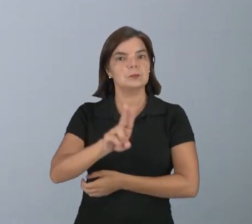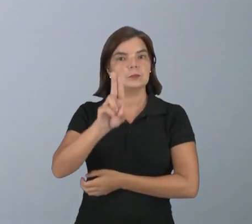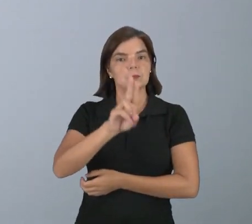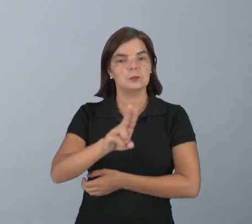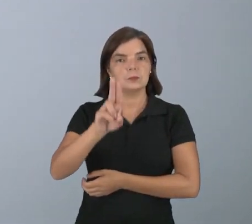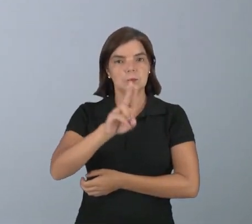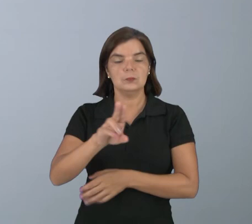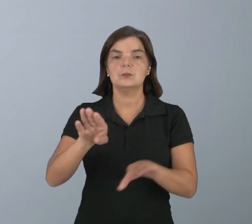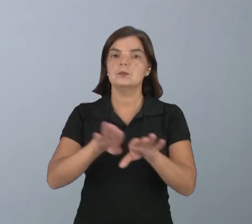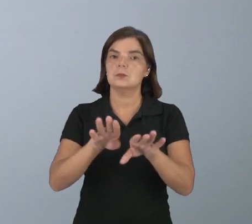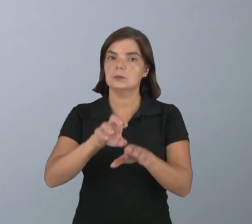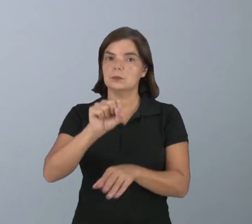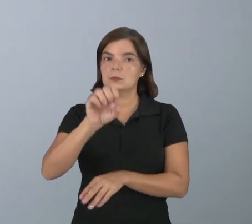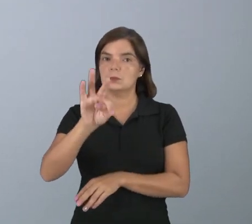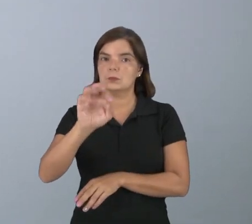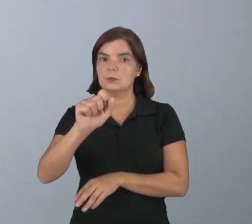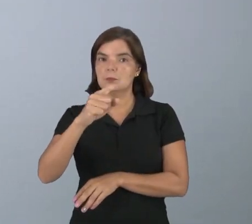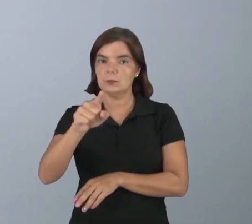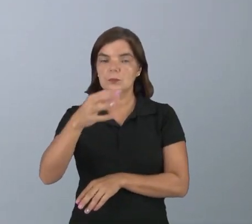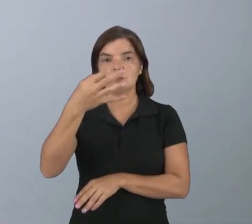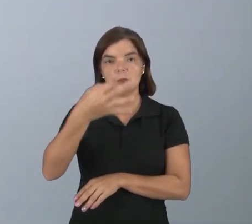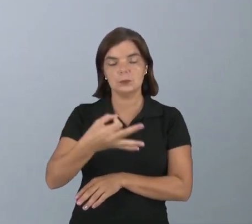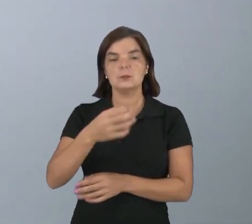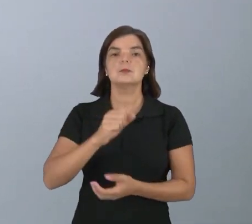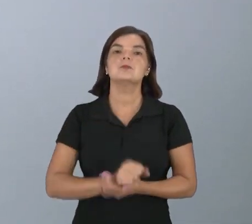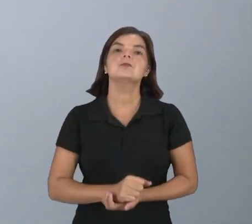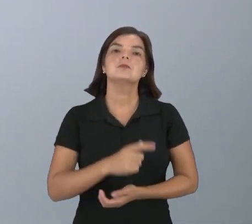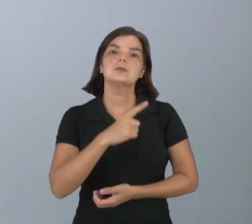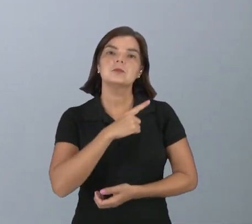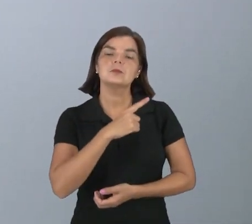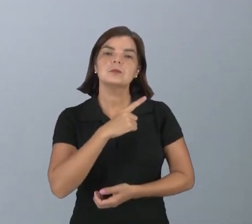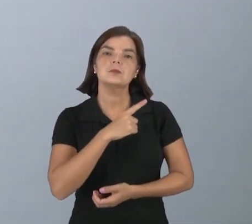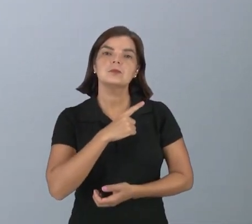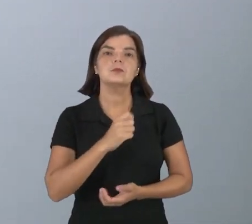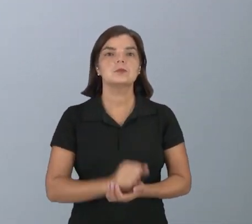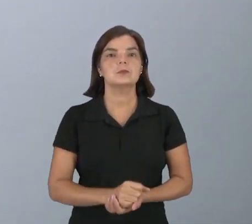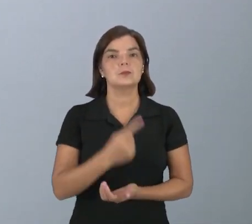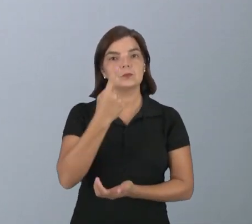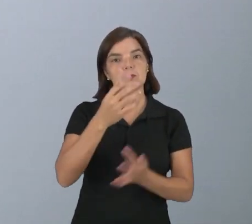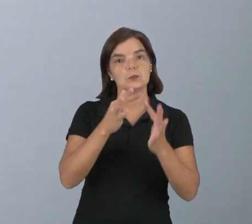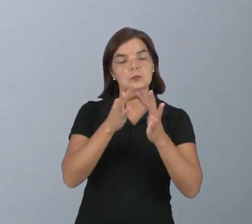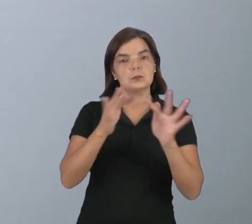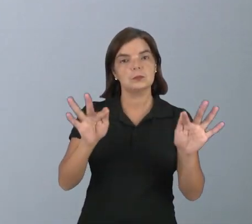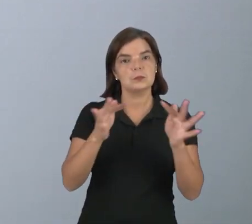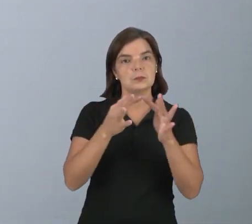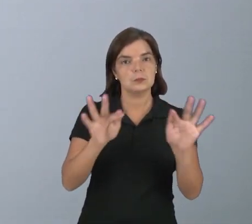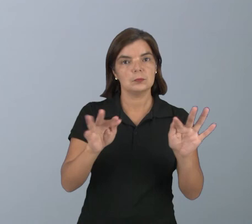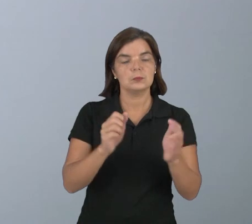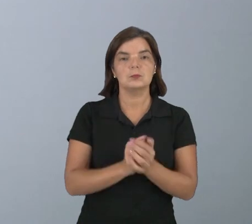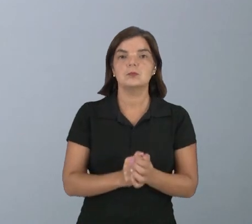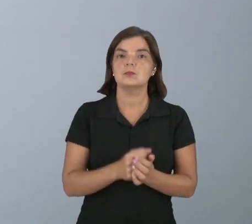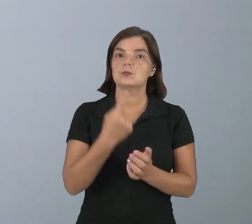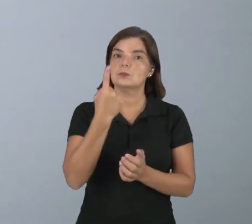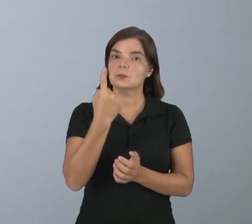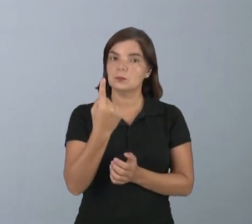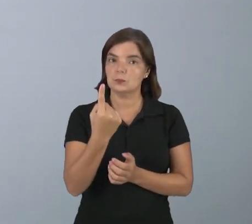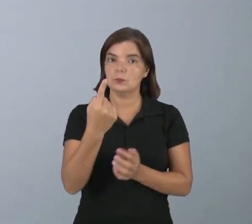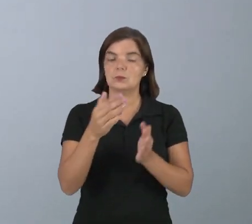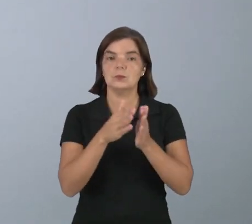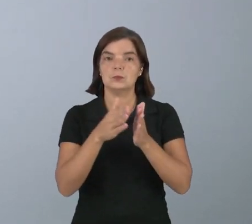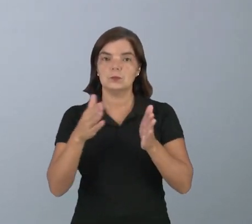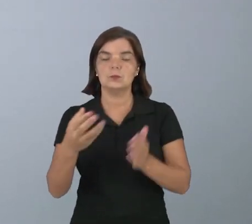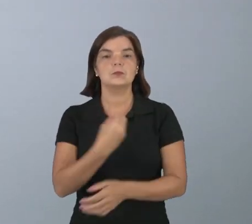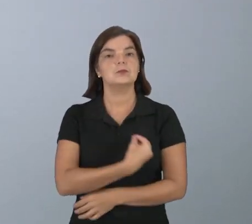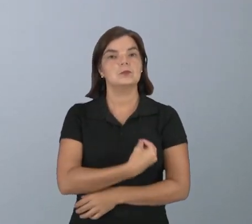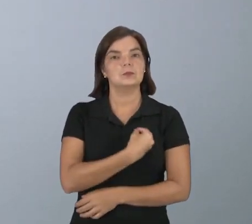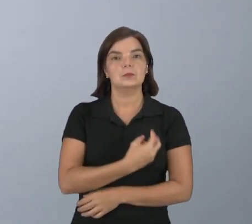o verbo estão, tá certo? E nós temos aqui uma frase de um período com